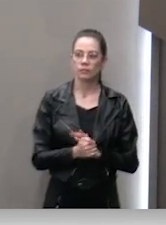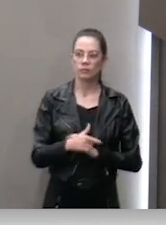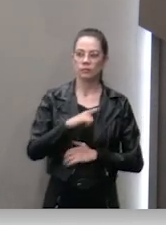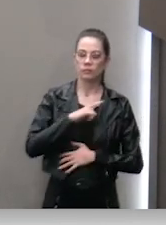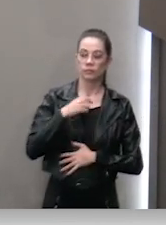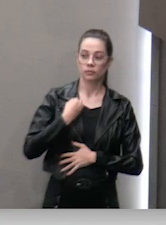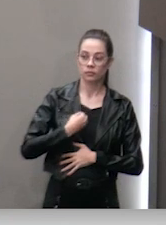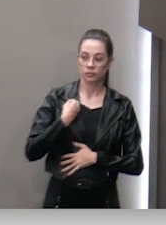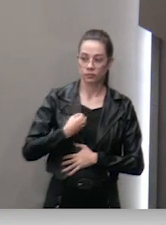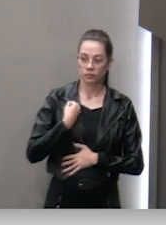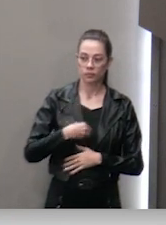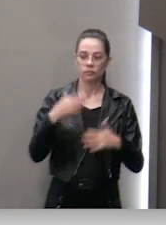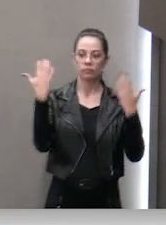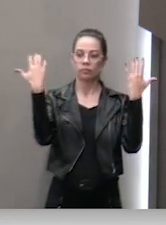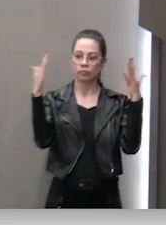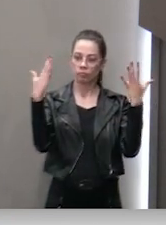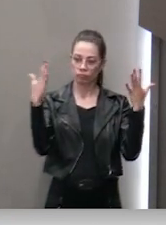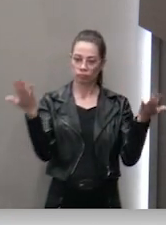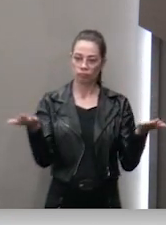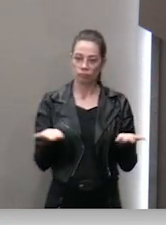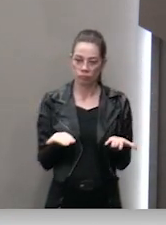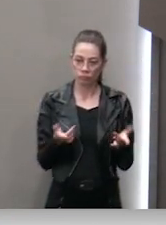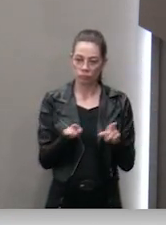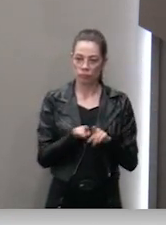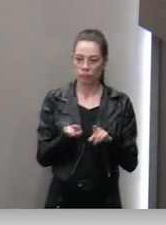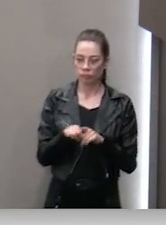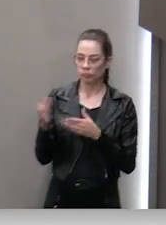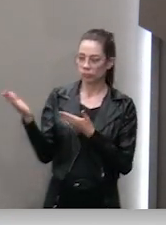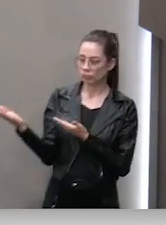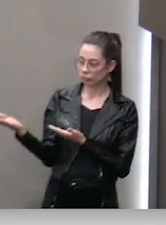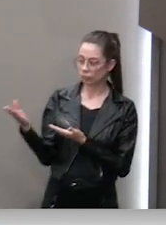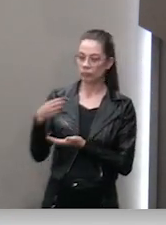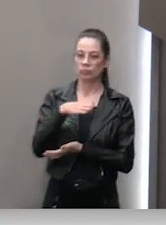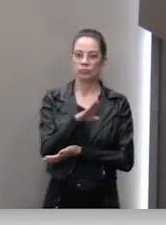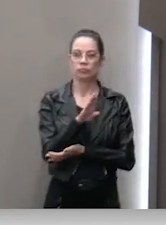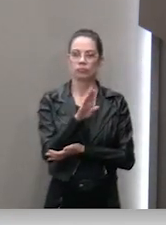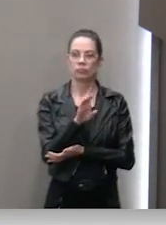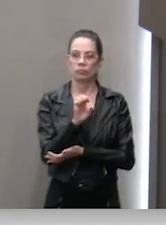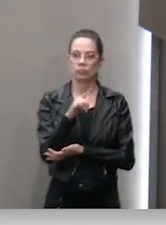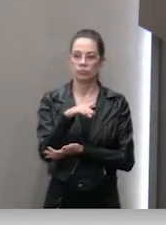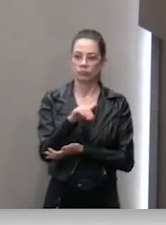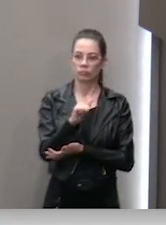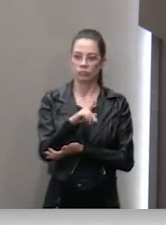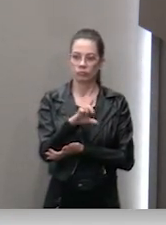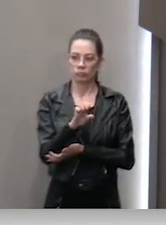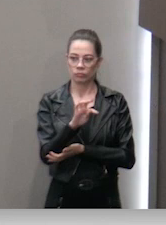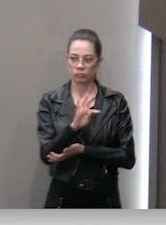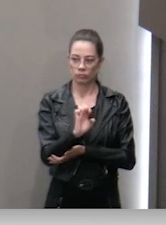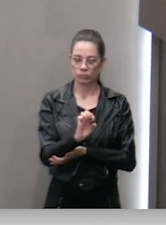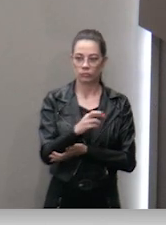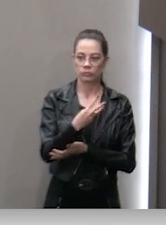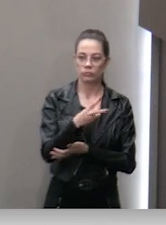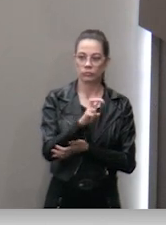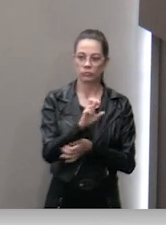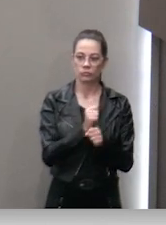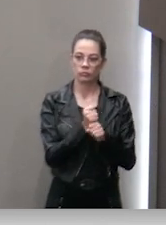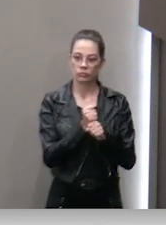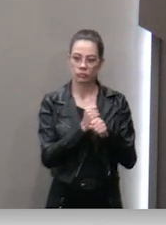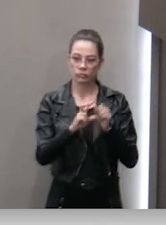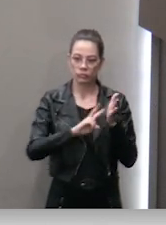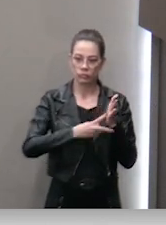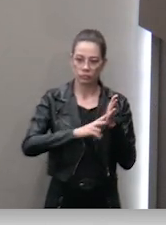aqui parabenizando Bernadette, os 35 anos desse sindicato.